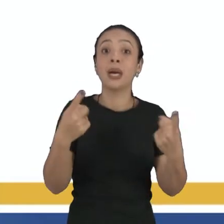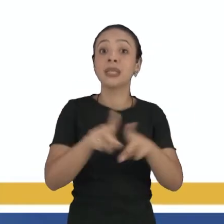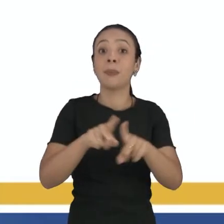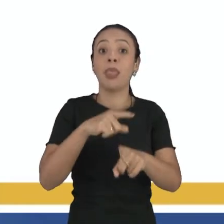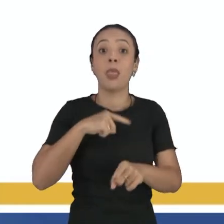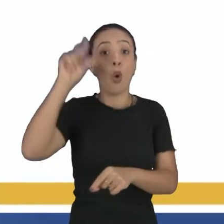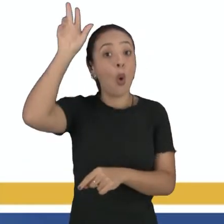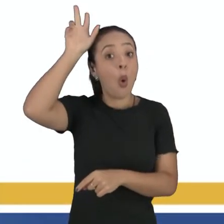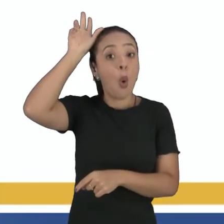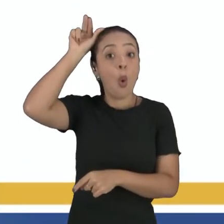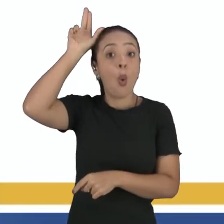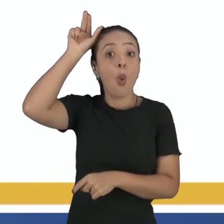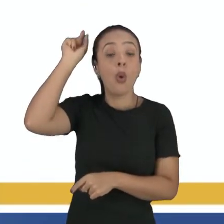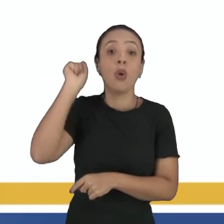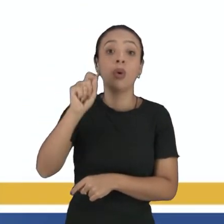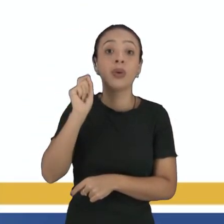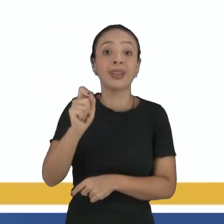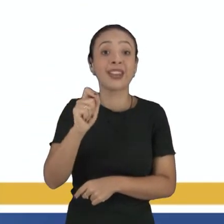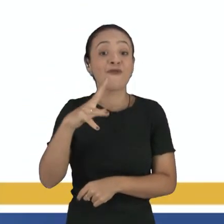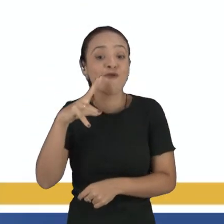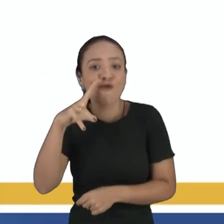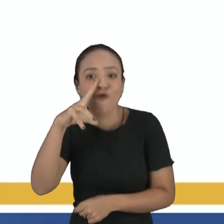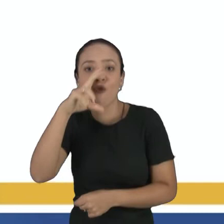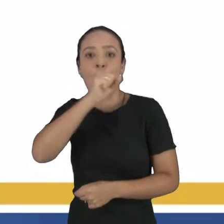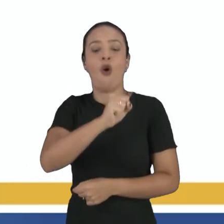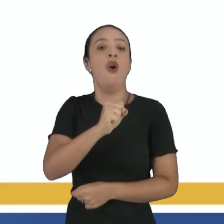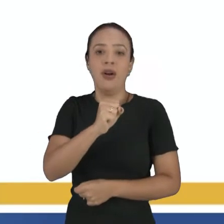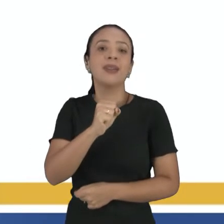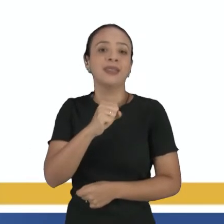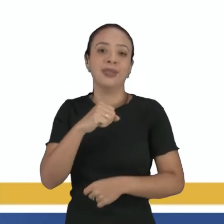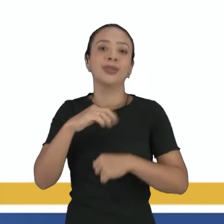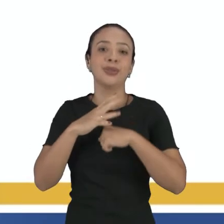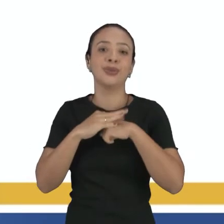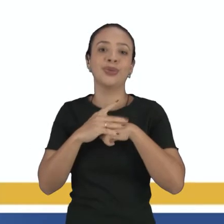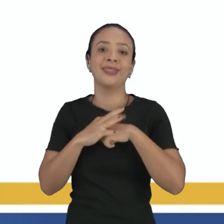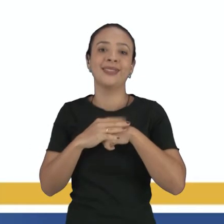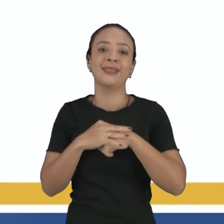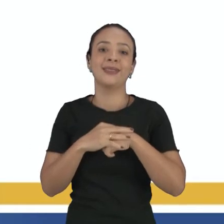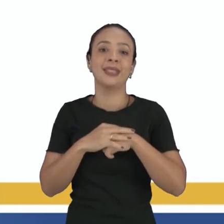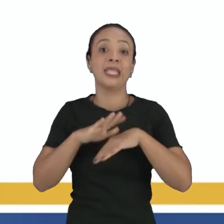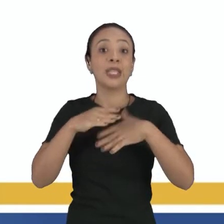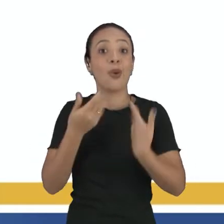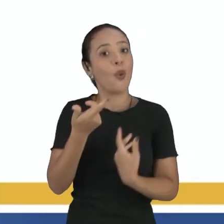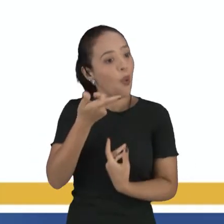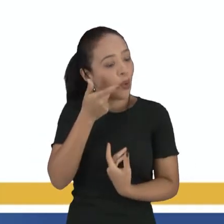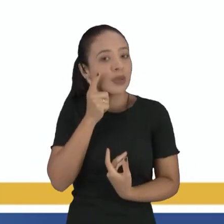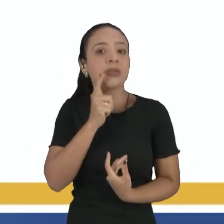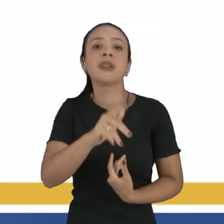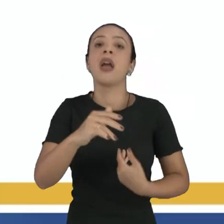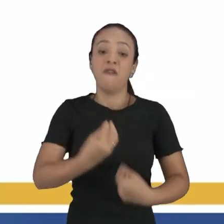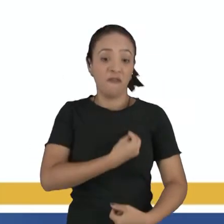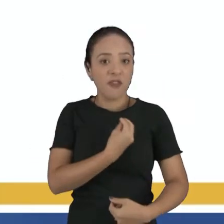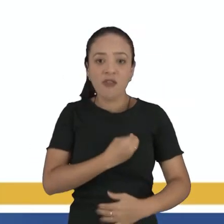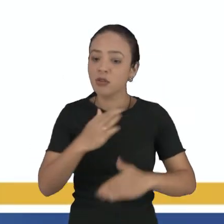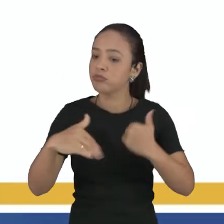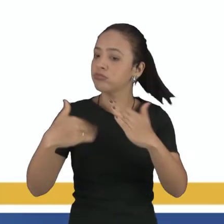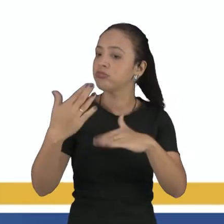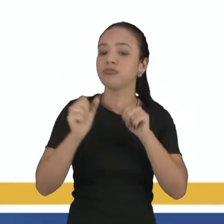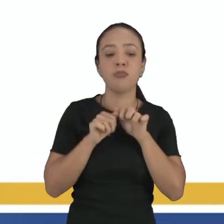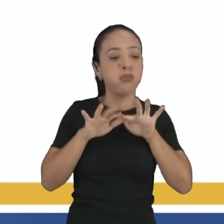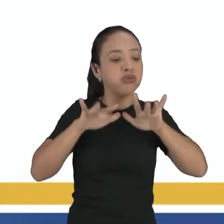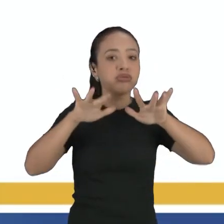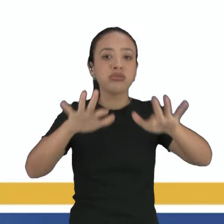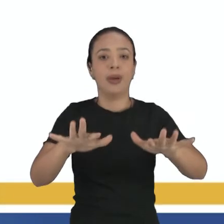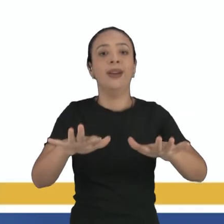ter uma parcela da população que ela é resistente a essa doença, né? E, portanto, ela vai continuar se reproduzindo, tá? Porque